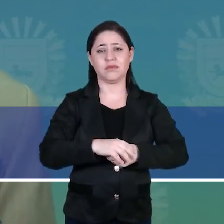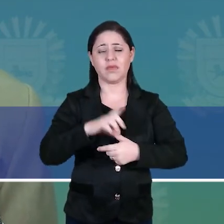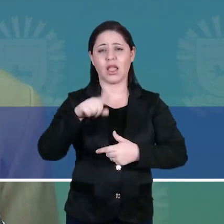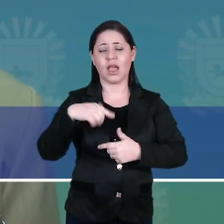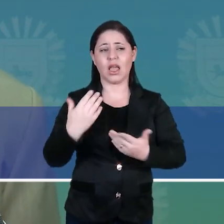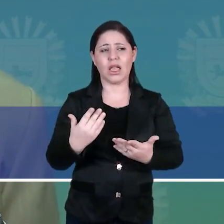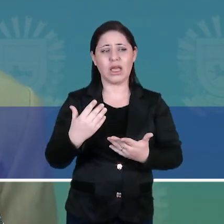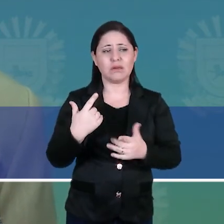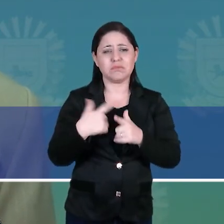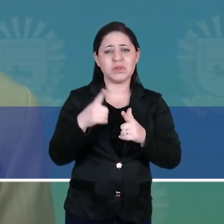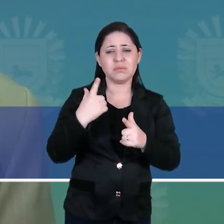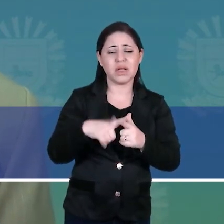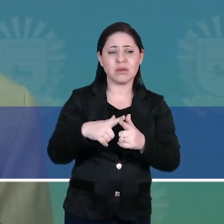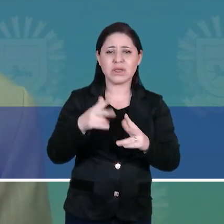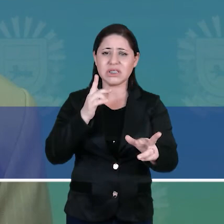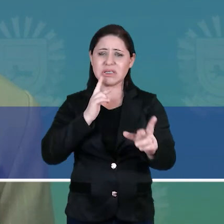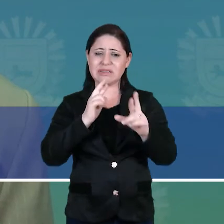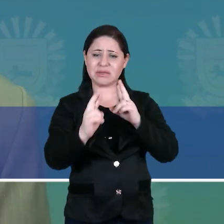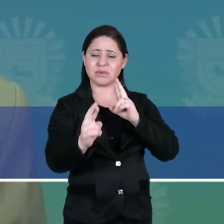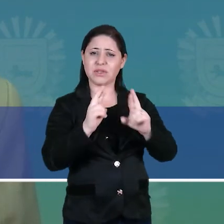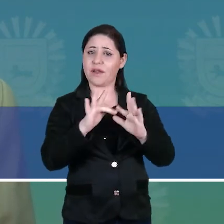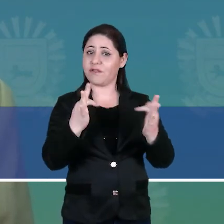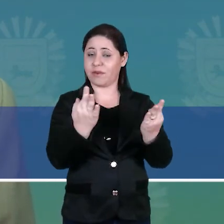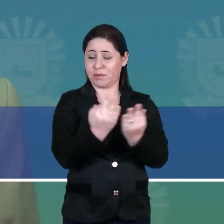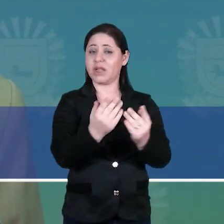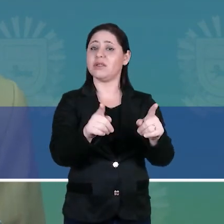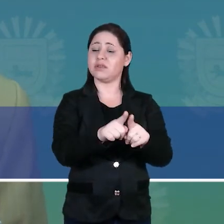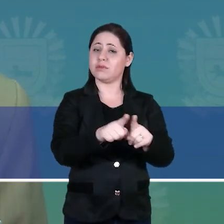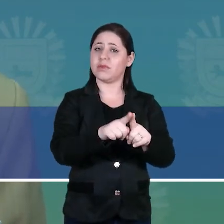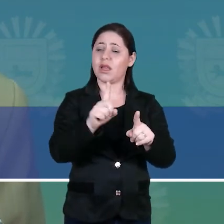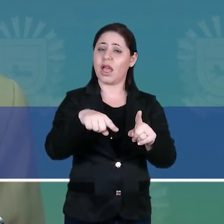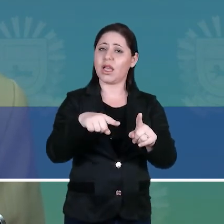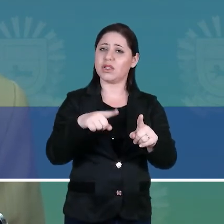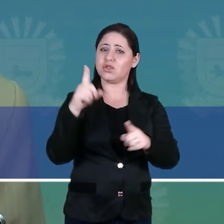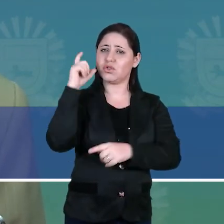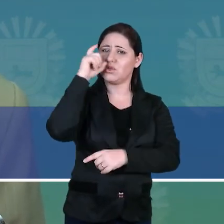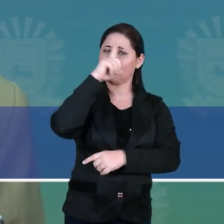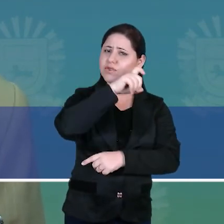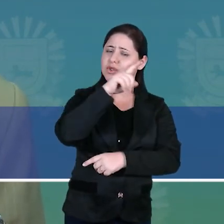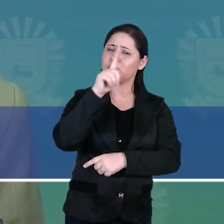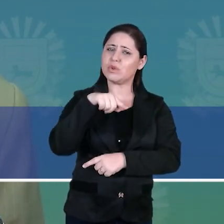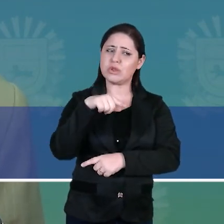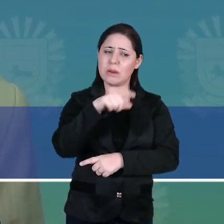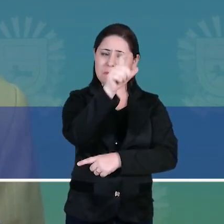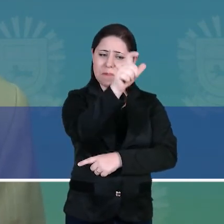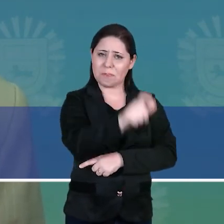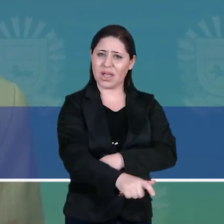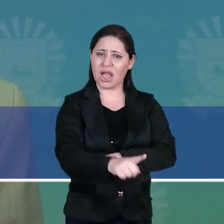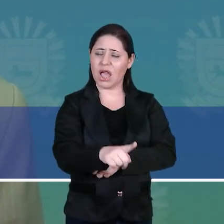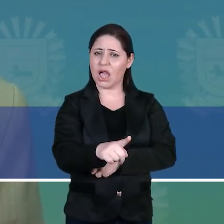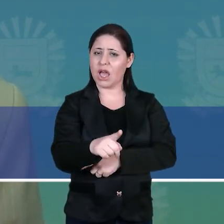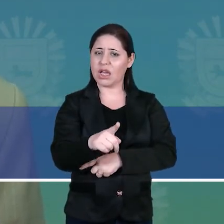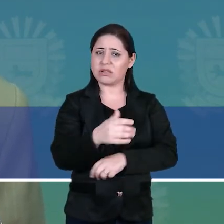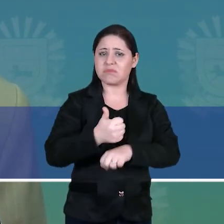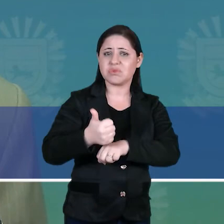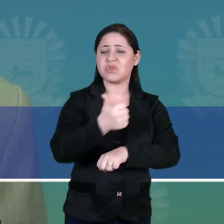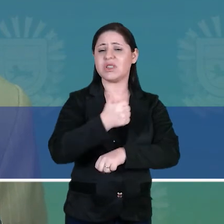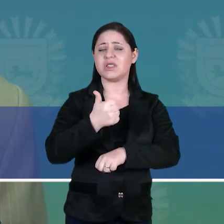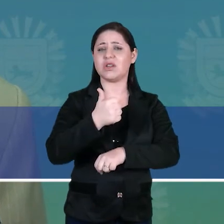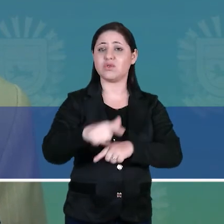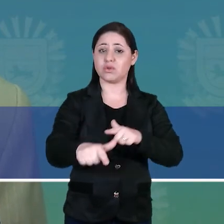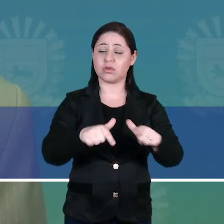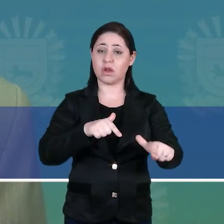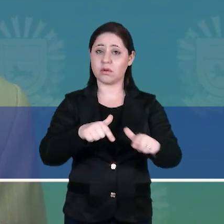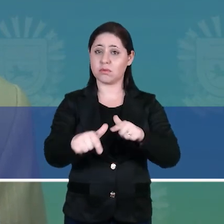mental. Um problema de relacionamento com a própria família, enfim, e que dificulte a ele uma qualidade